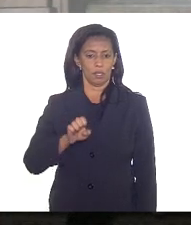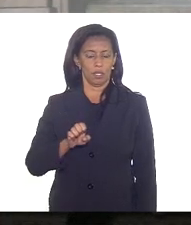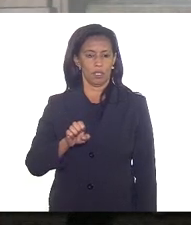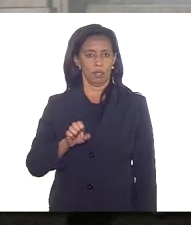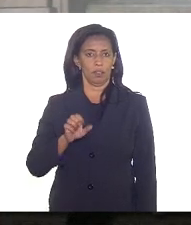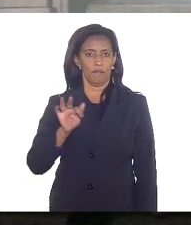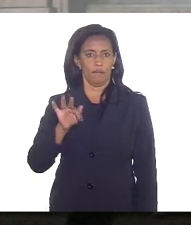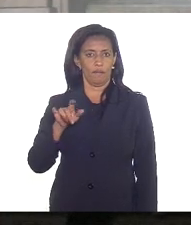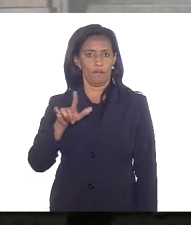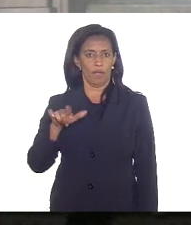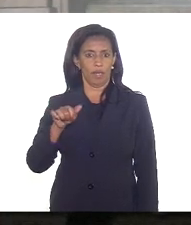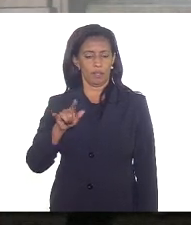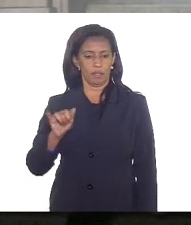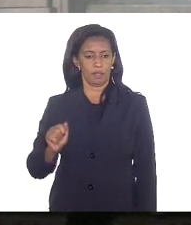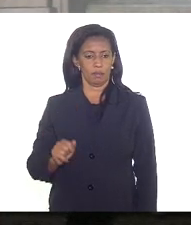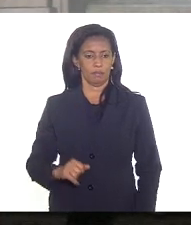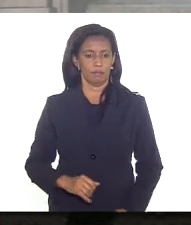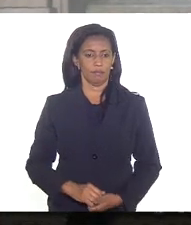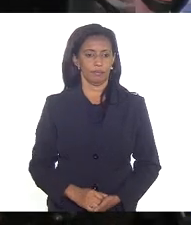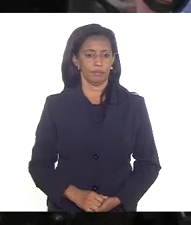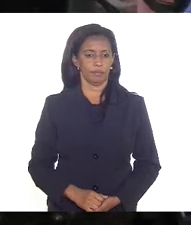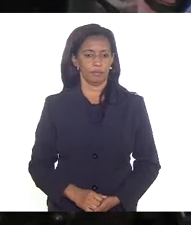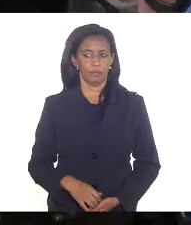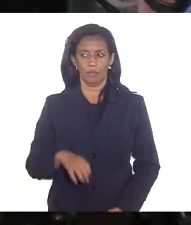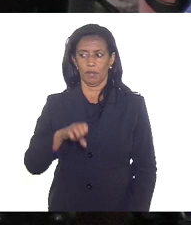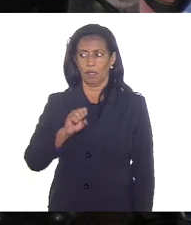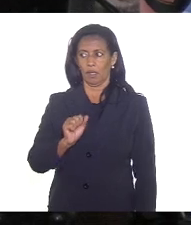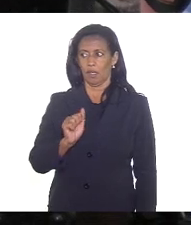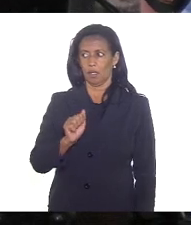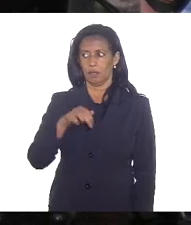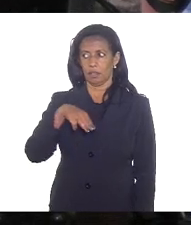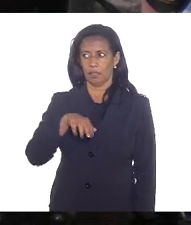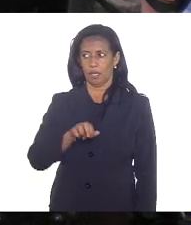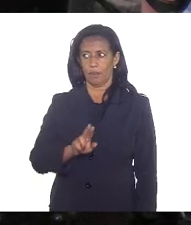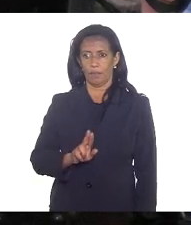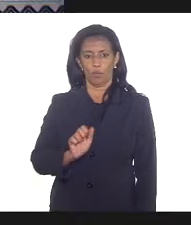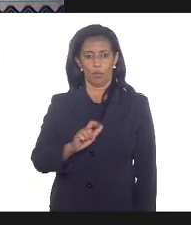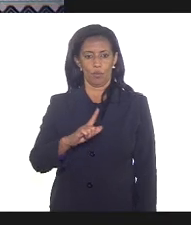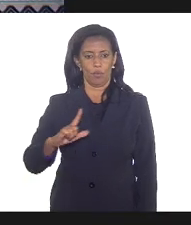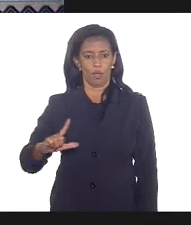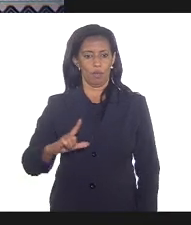deputada Rosane Félix Deputado Samuel Malafaia